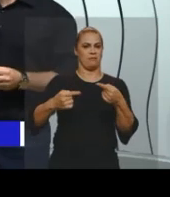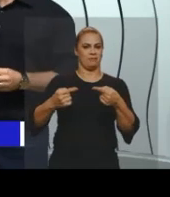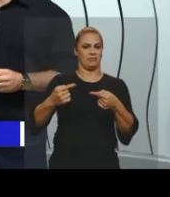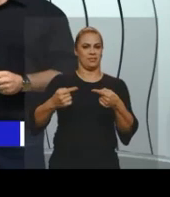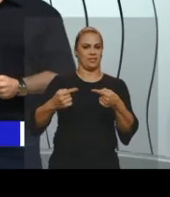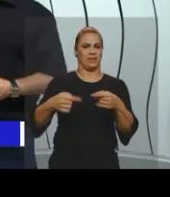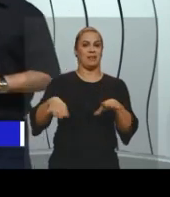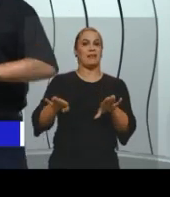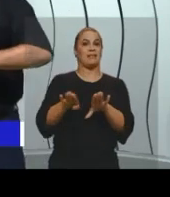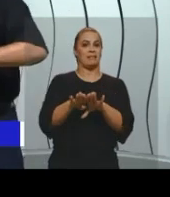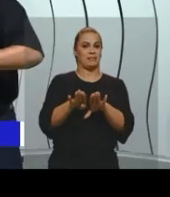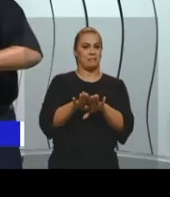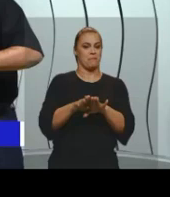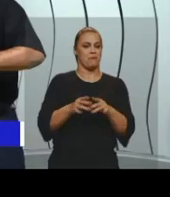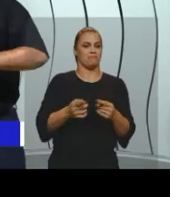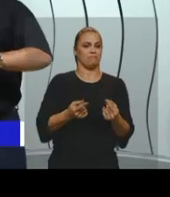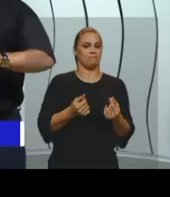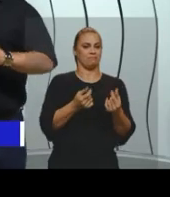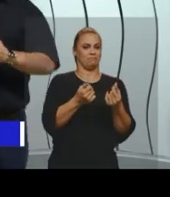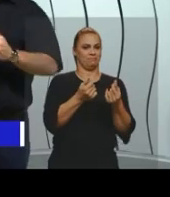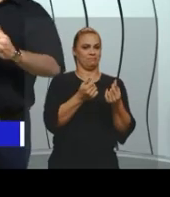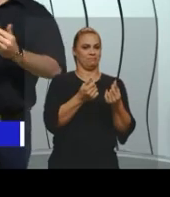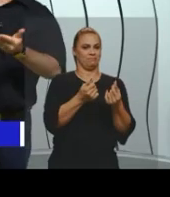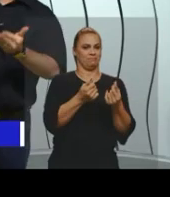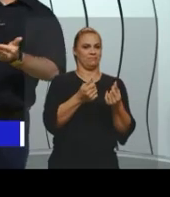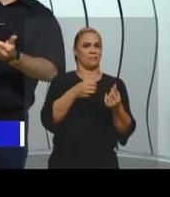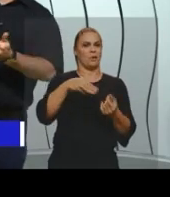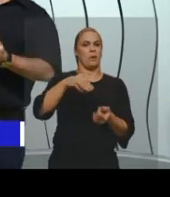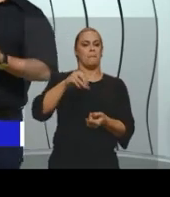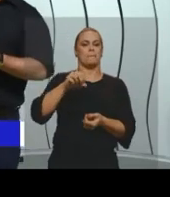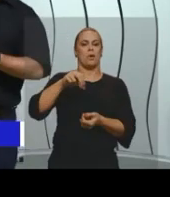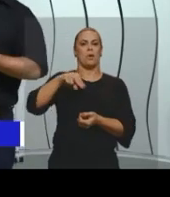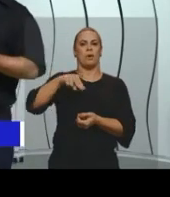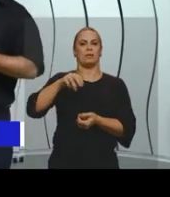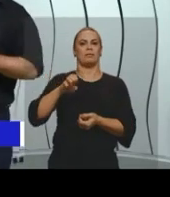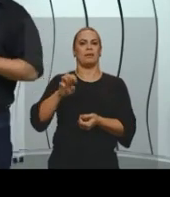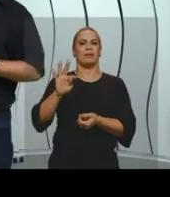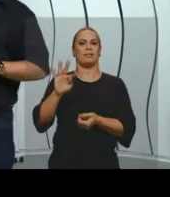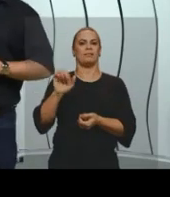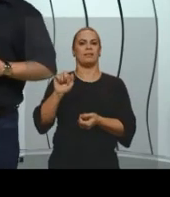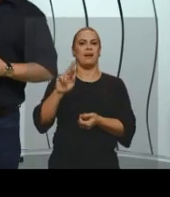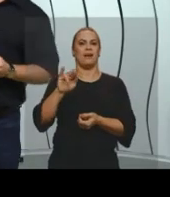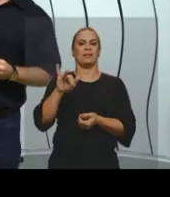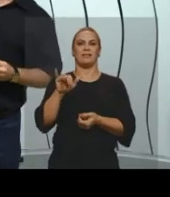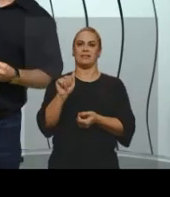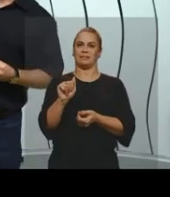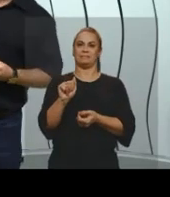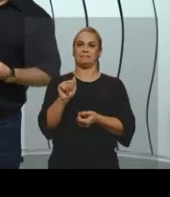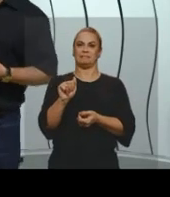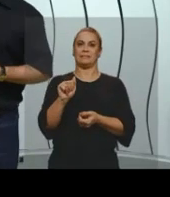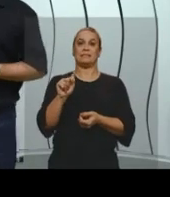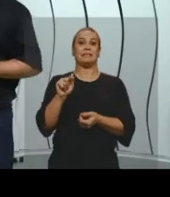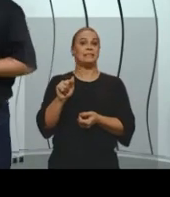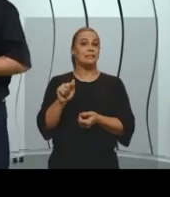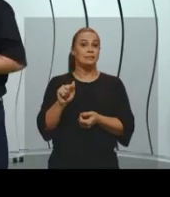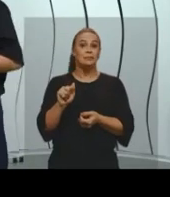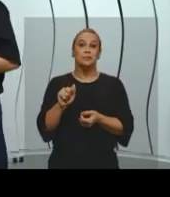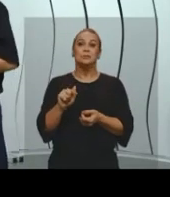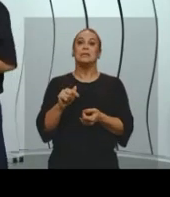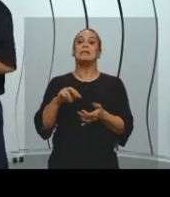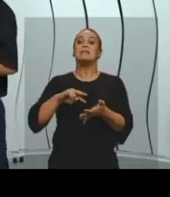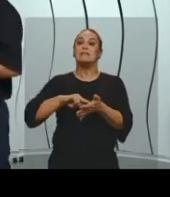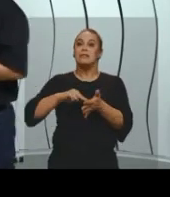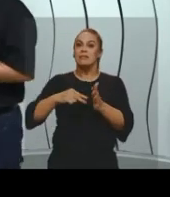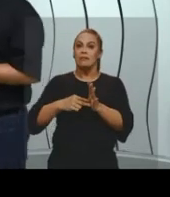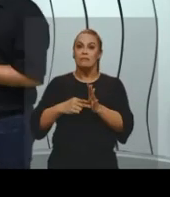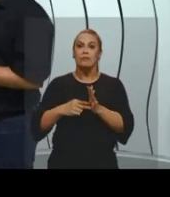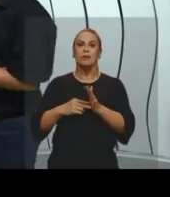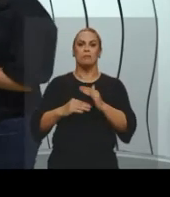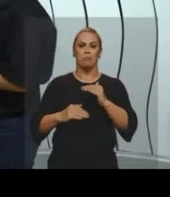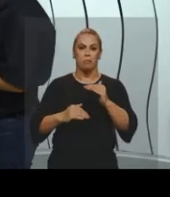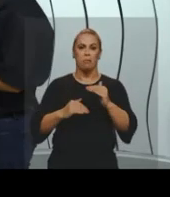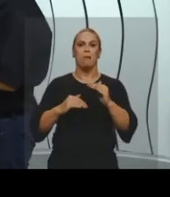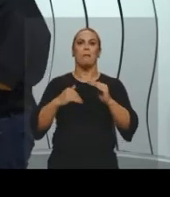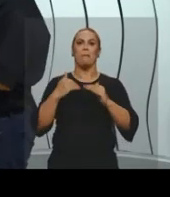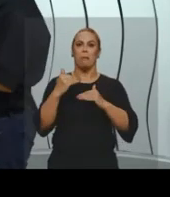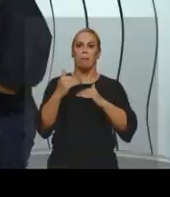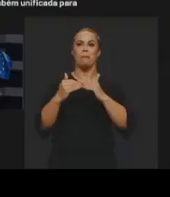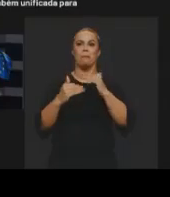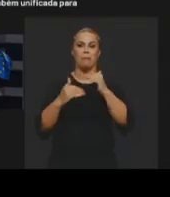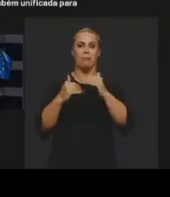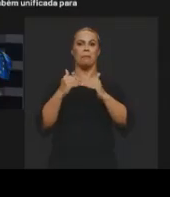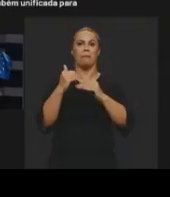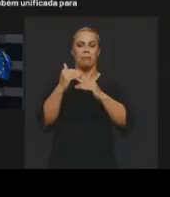mercado comum potencializado? Então, seria, no momento, o último degrau de integração entre países, tá?